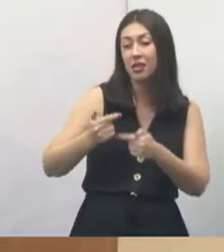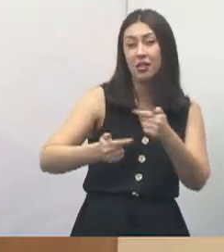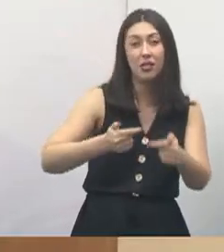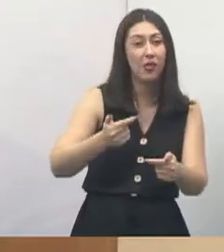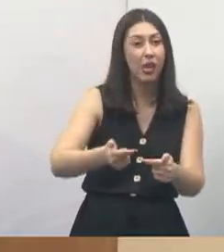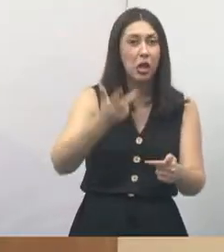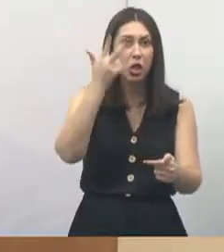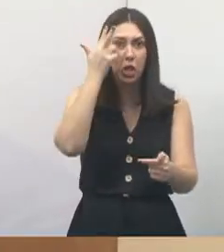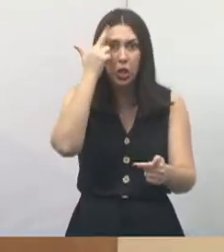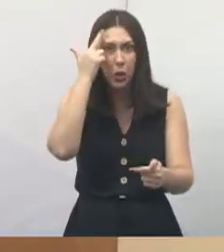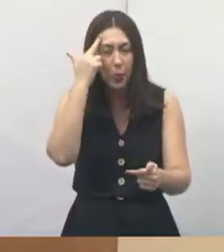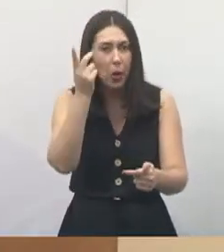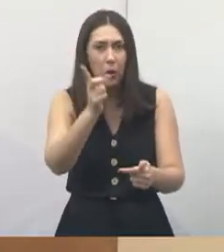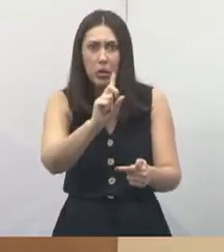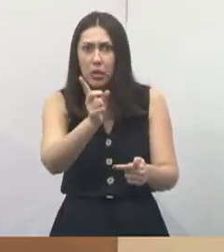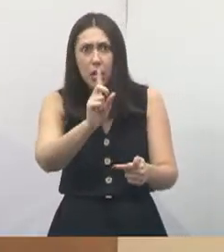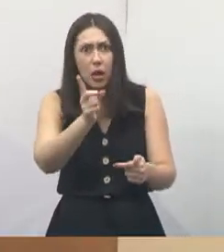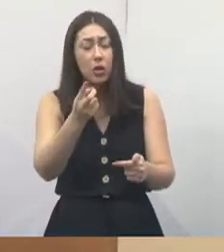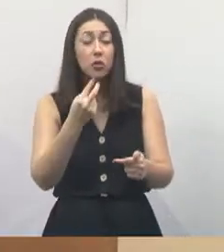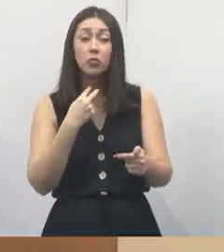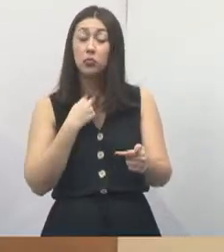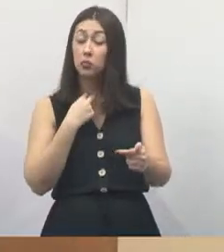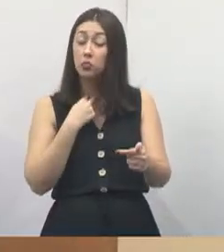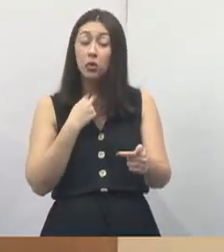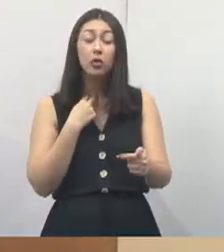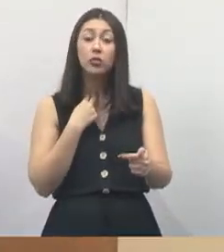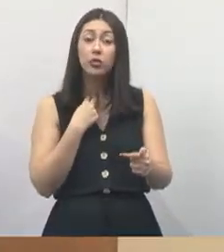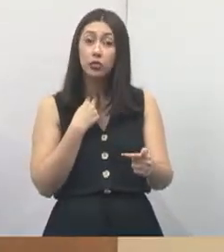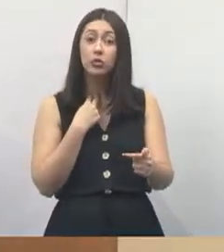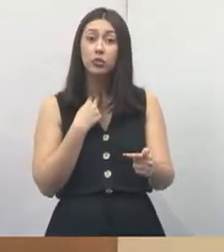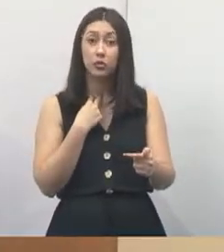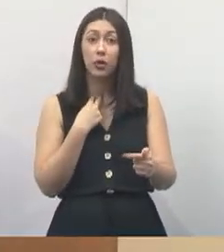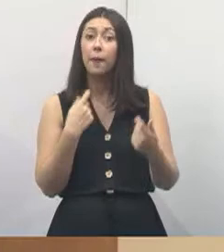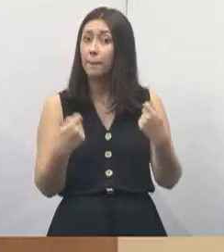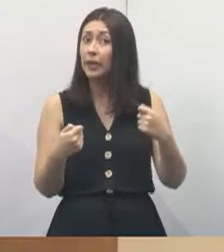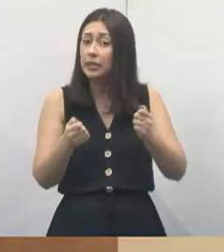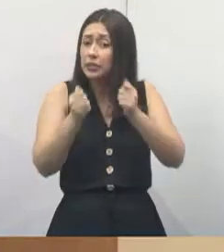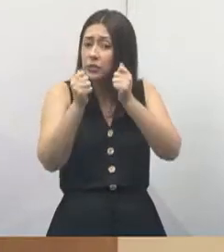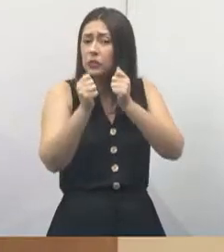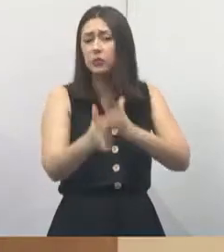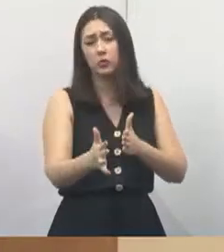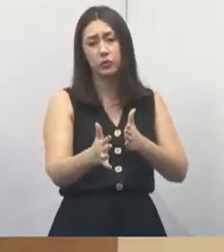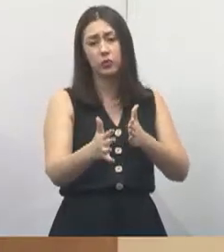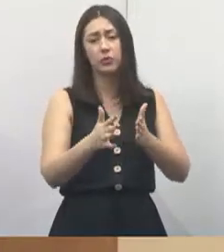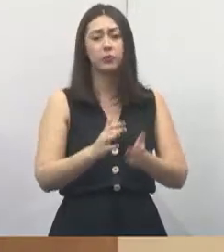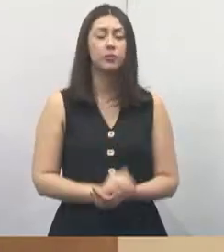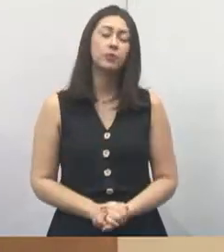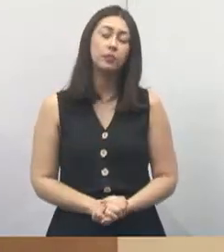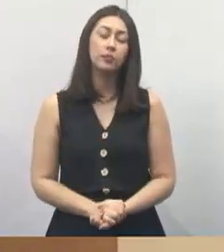normal, não é comum e que ela precisa agir, tá?